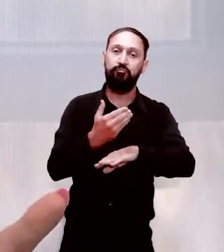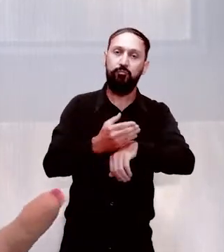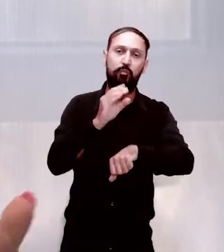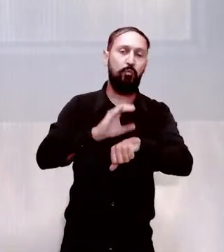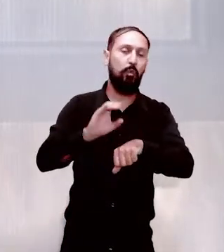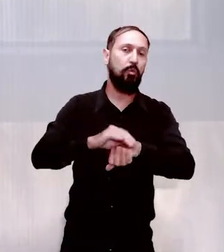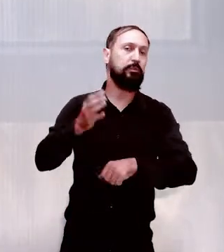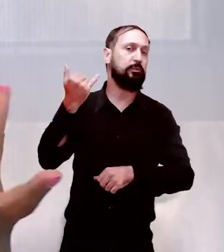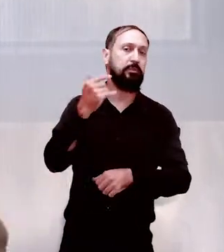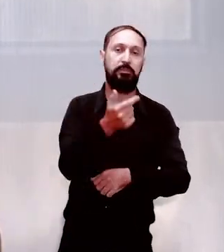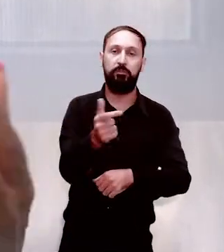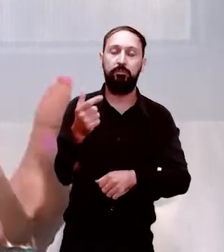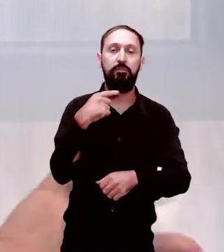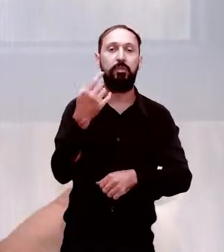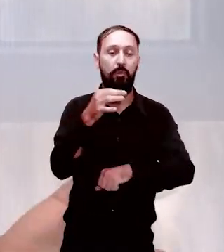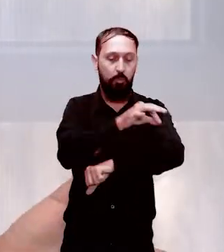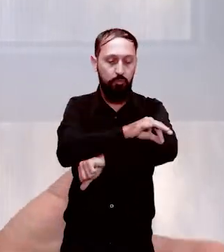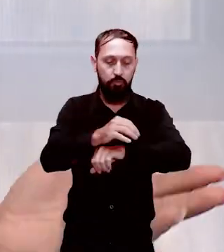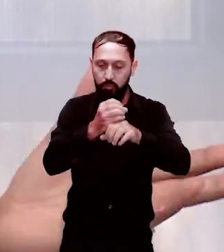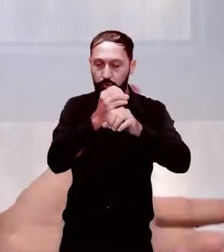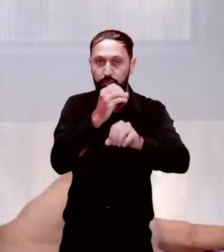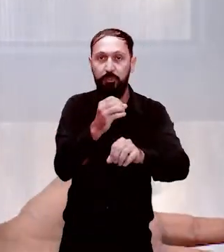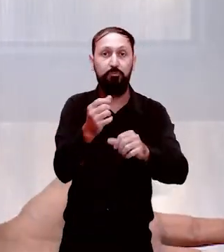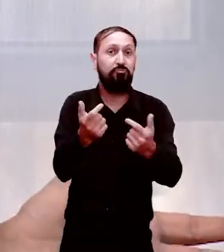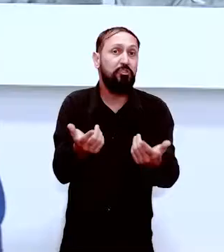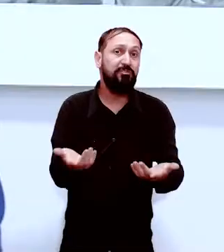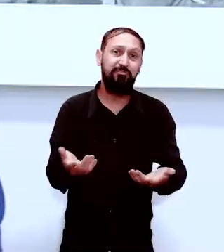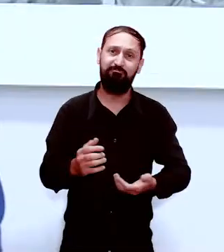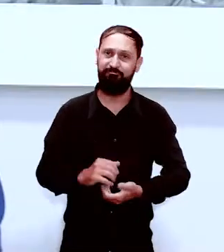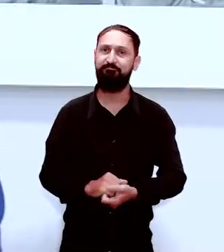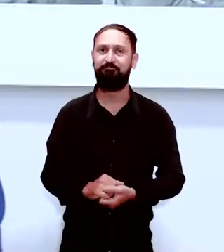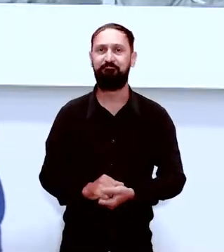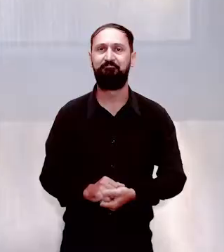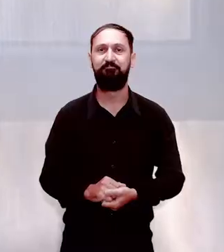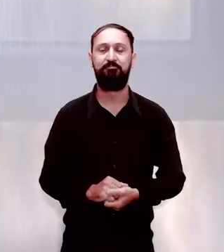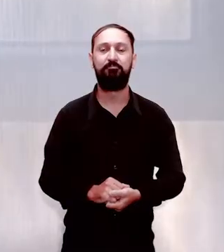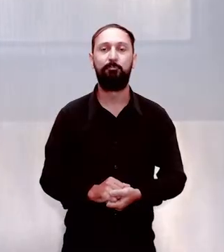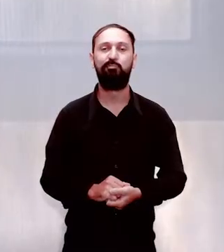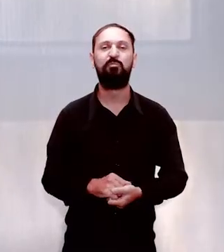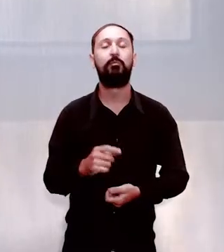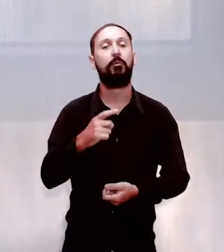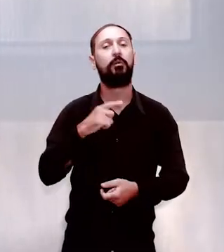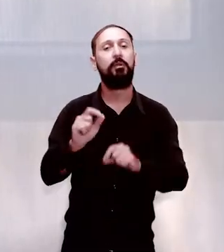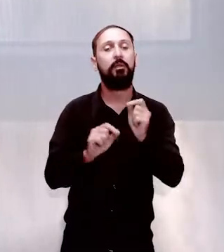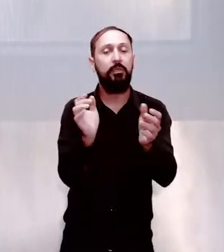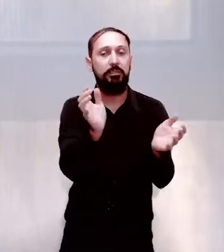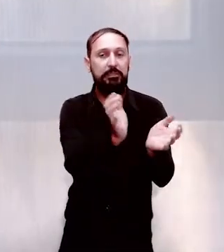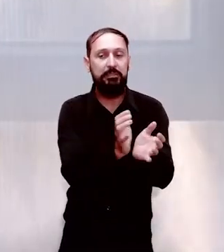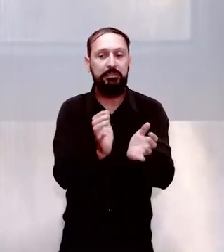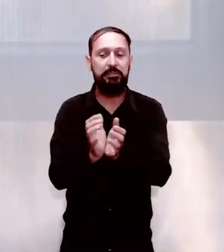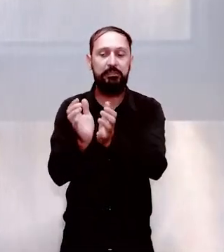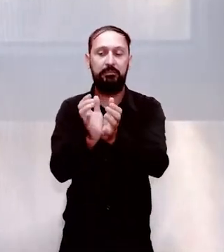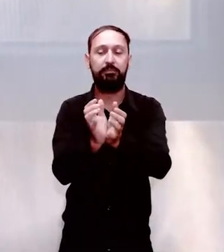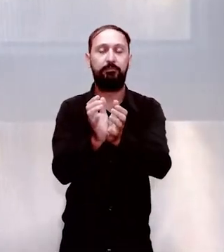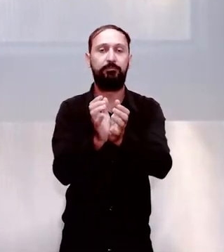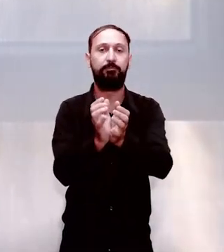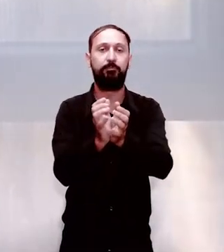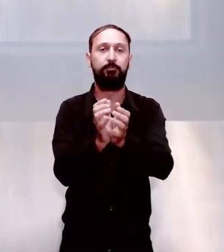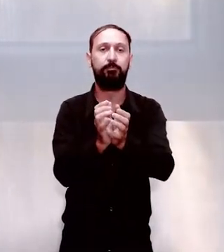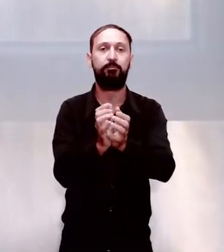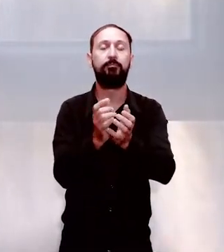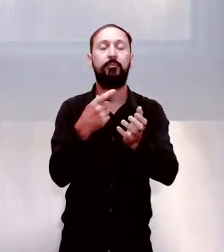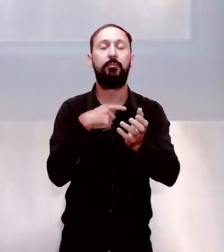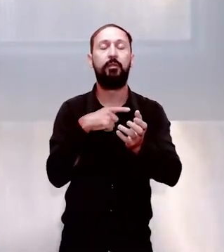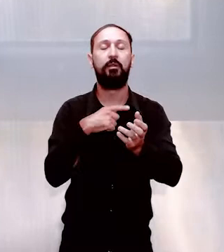de mulheres negras em cursos que elas não estavam antes, como a engenharia, né? Então, assim, acaba que essas